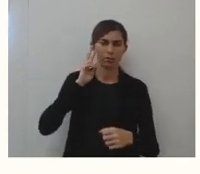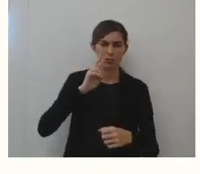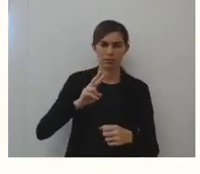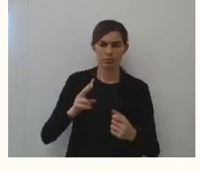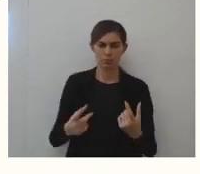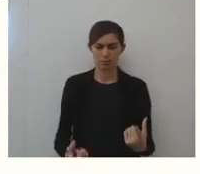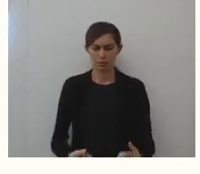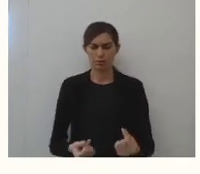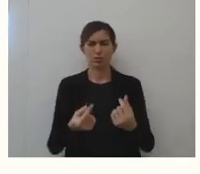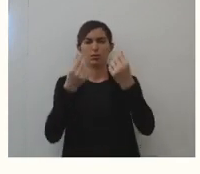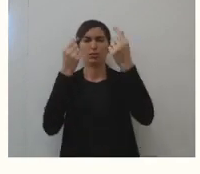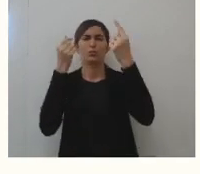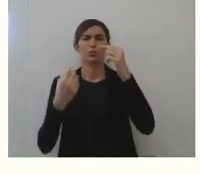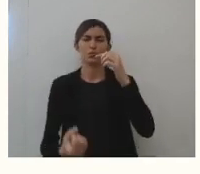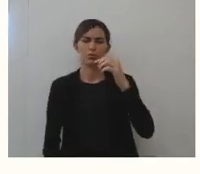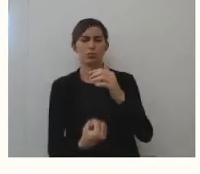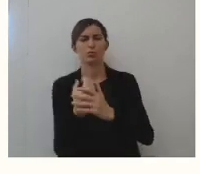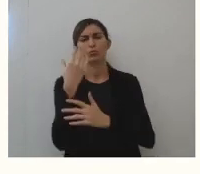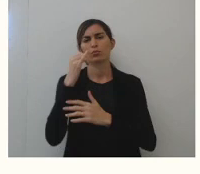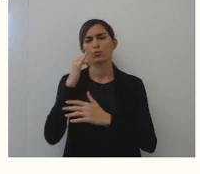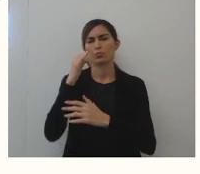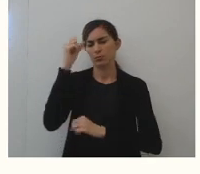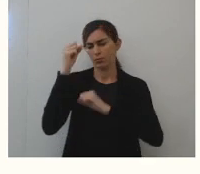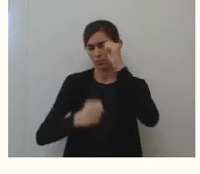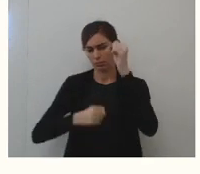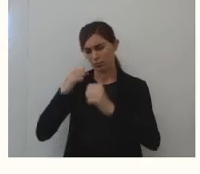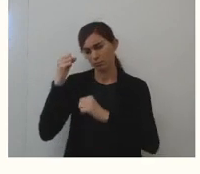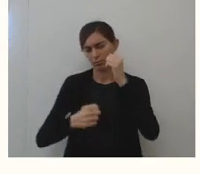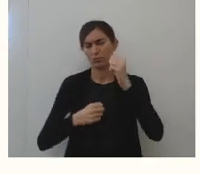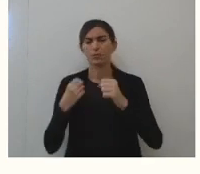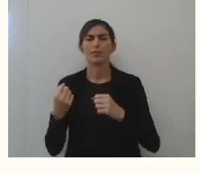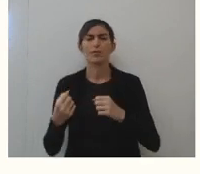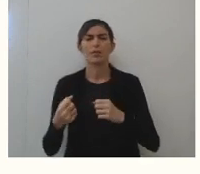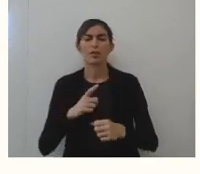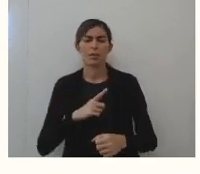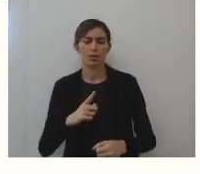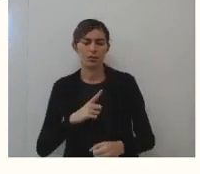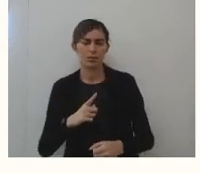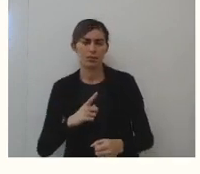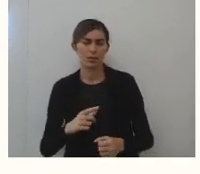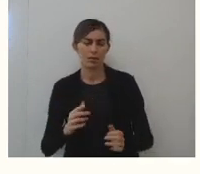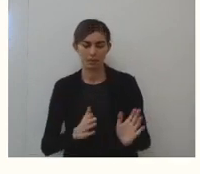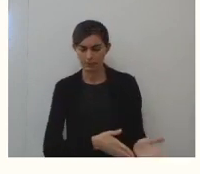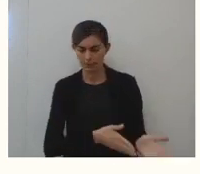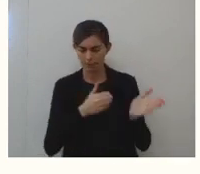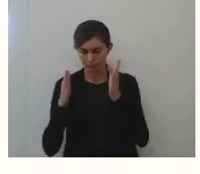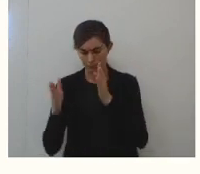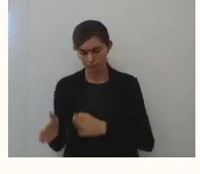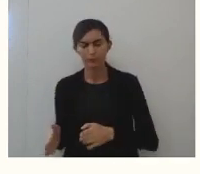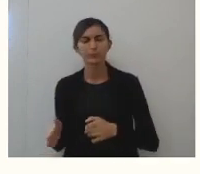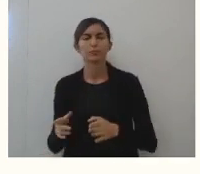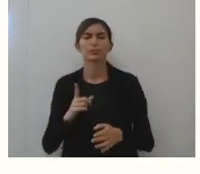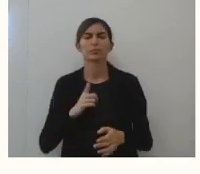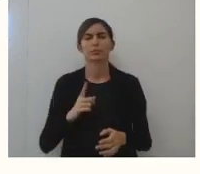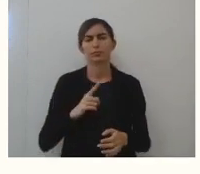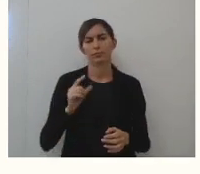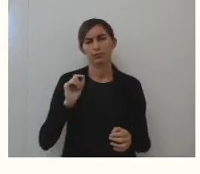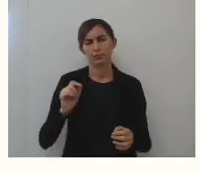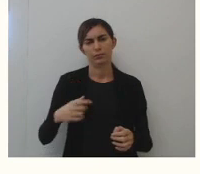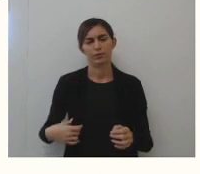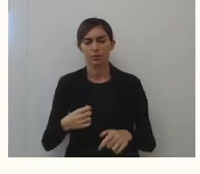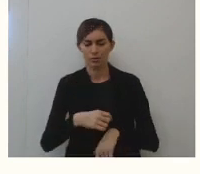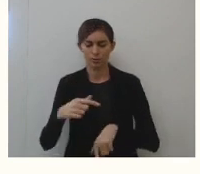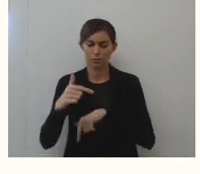capitalismo industrial, com o surgimento das indústrias na Revolução Industrial, a gente vai ter aí a passagem